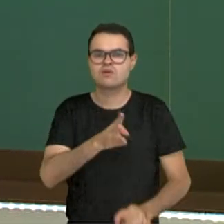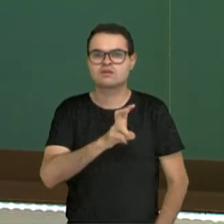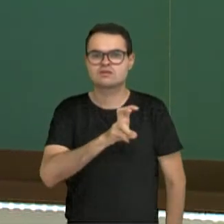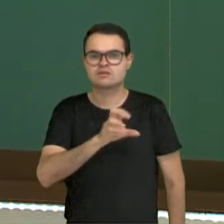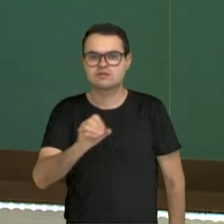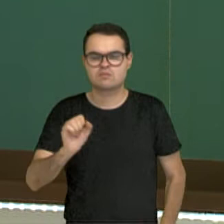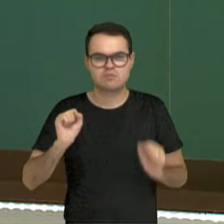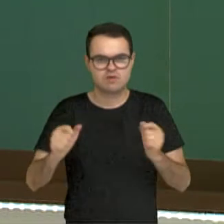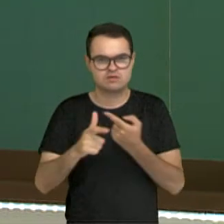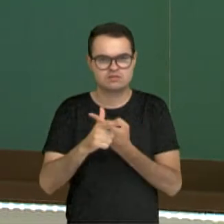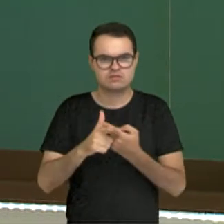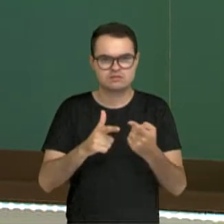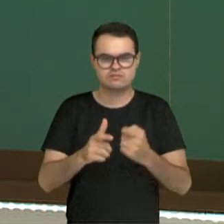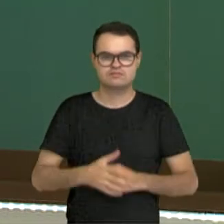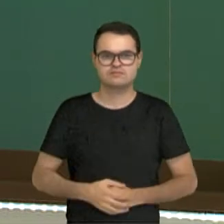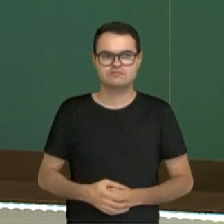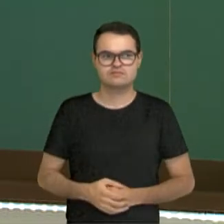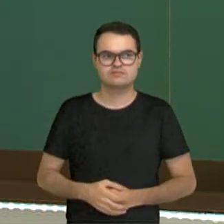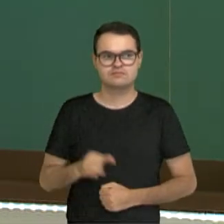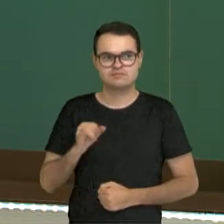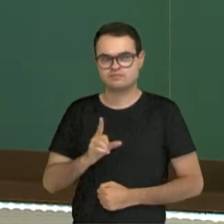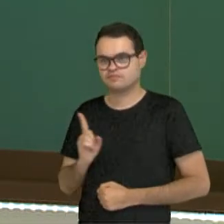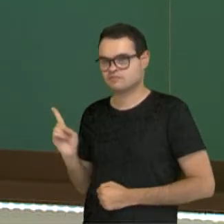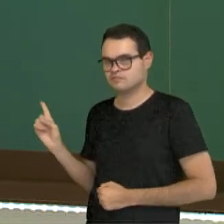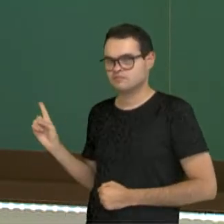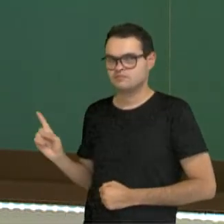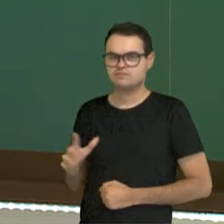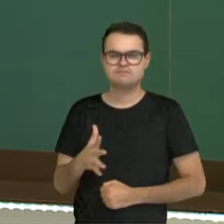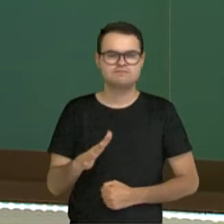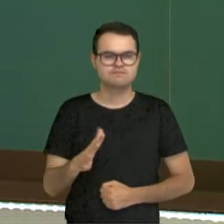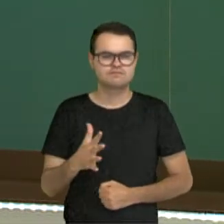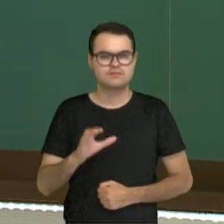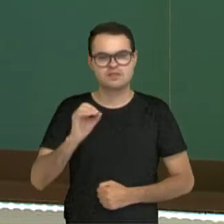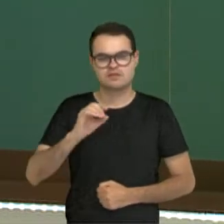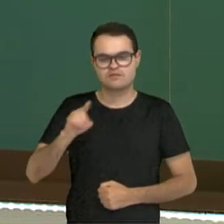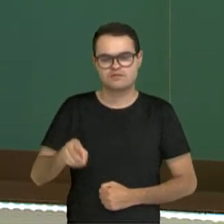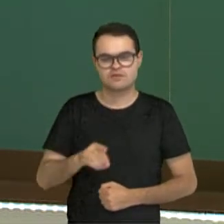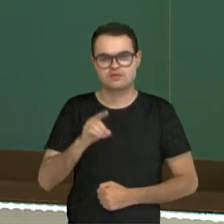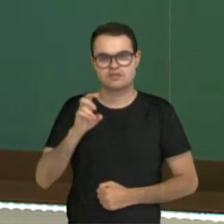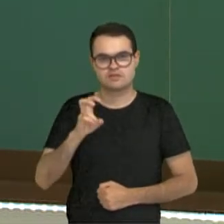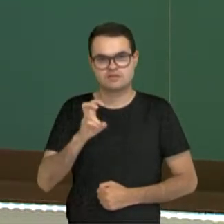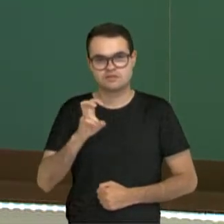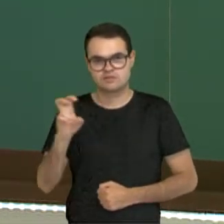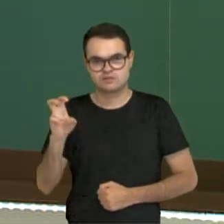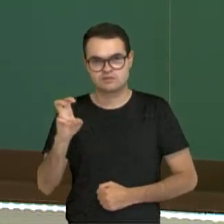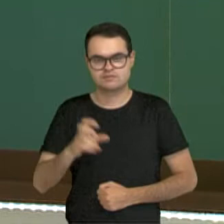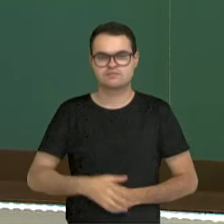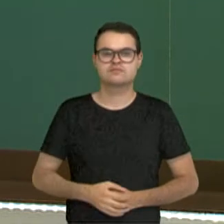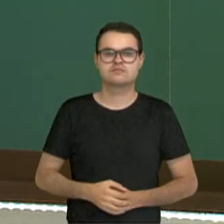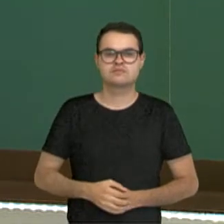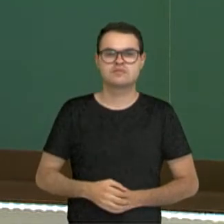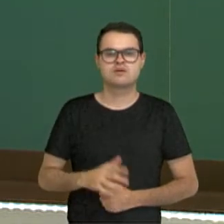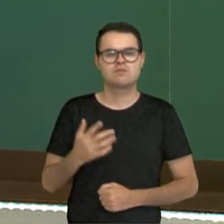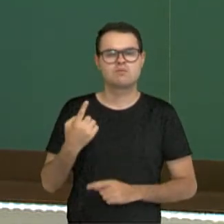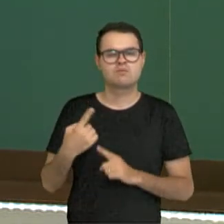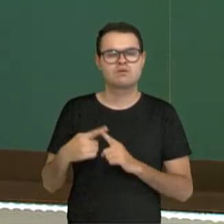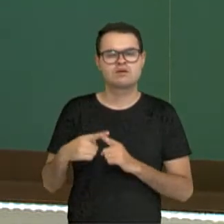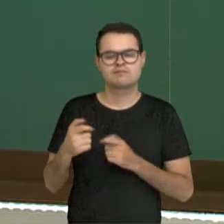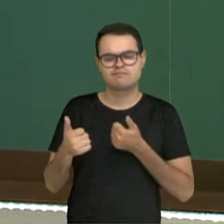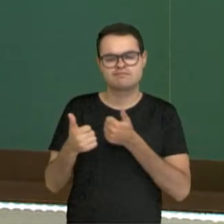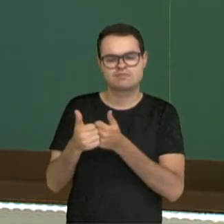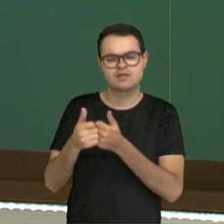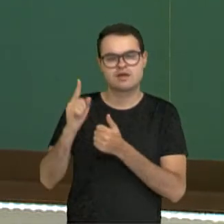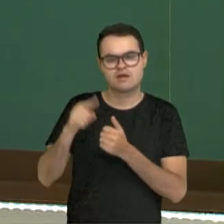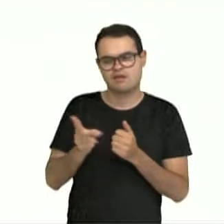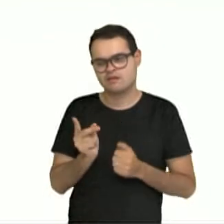essa divisão. E se eu fizer essa divisão, vai dar aproximadamente 0,55. Por que aproximadamente? Porque é uma